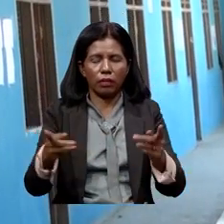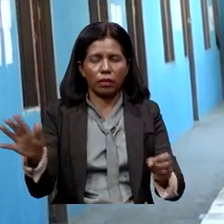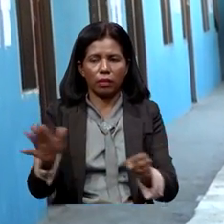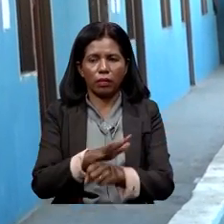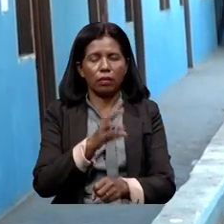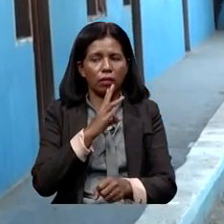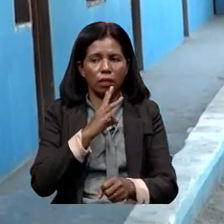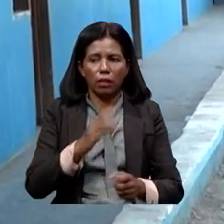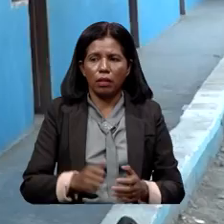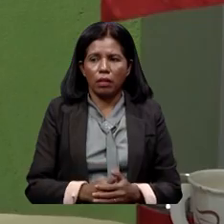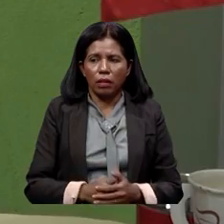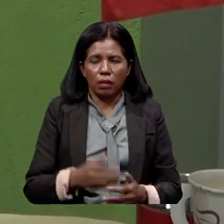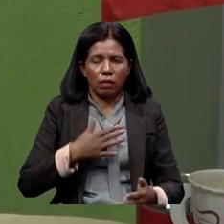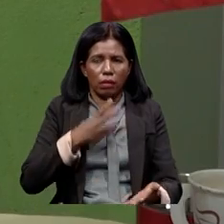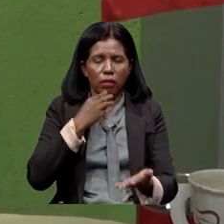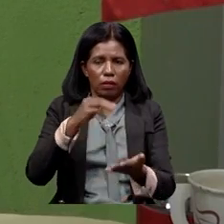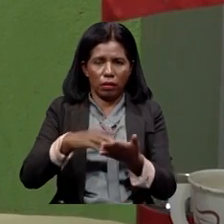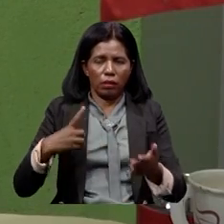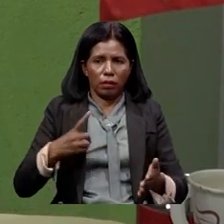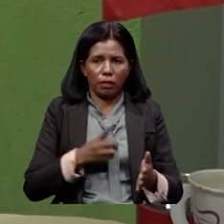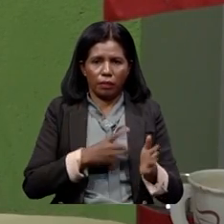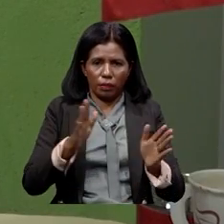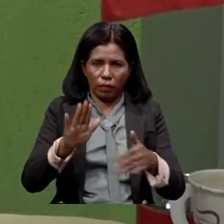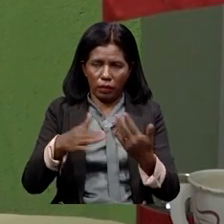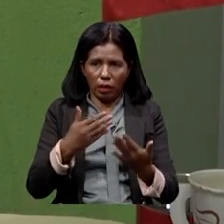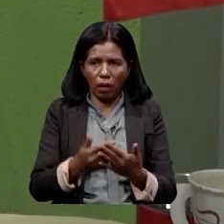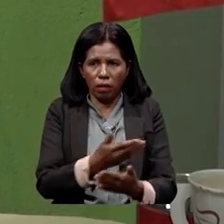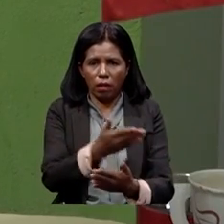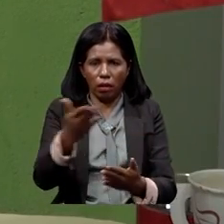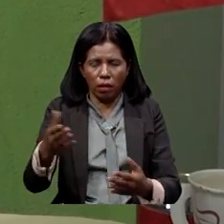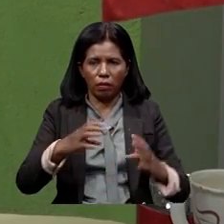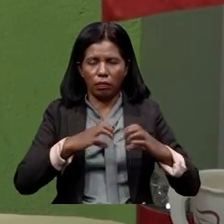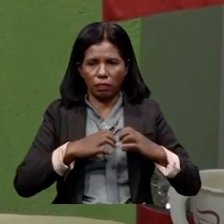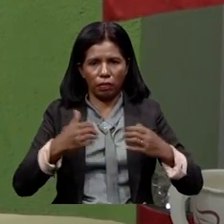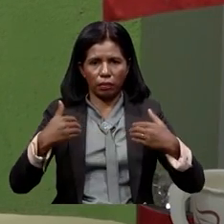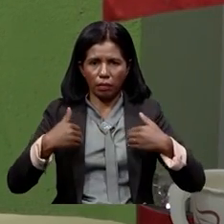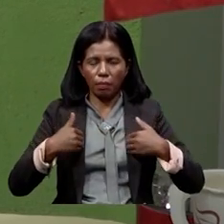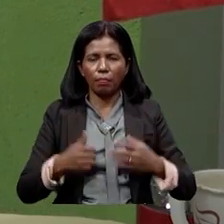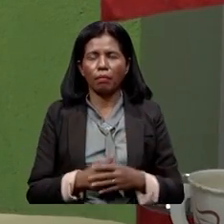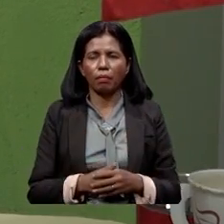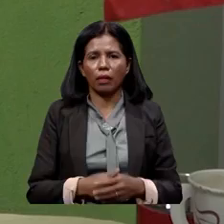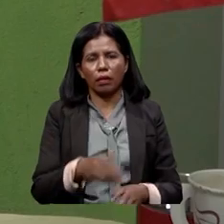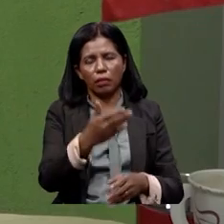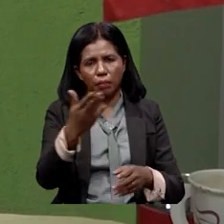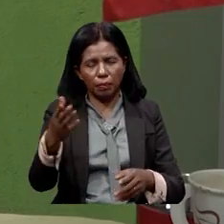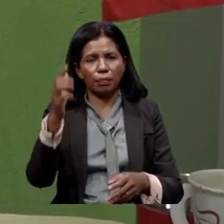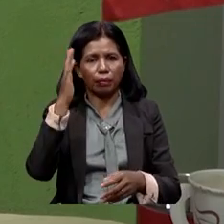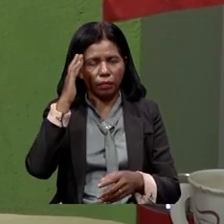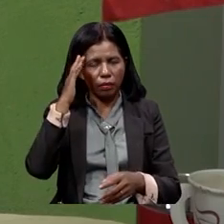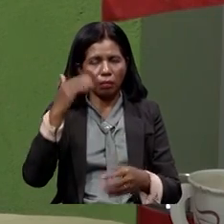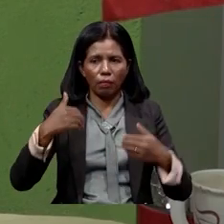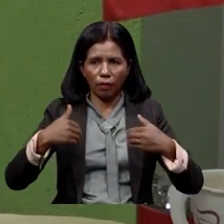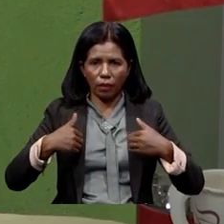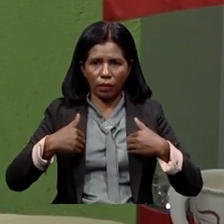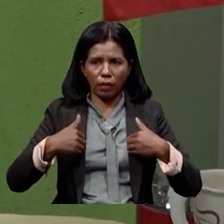hobe. A minha mensagem para o deputado-deputado será e minha fua na IHA e minha neo na IHA de